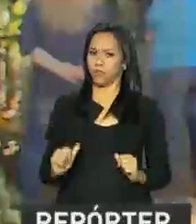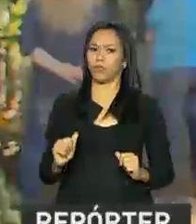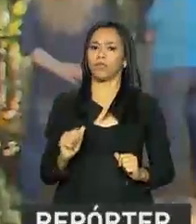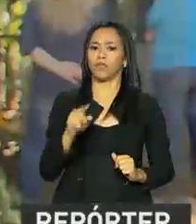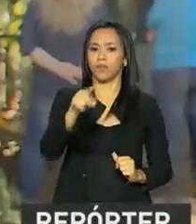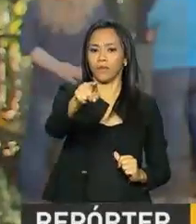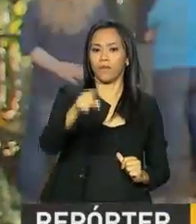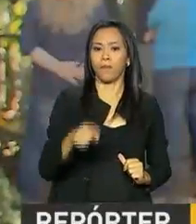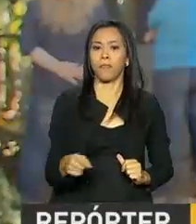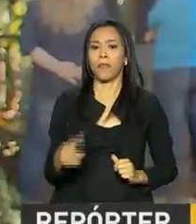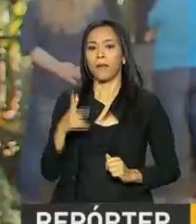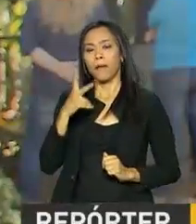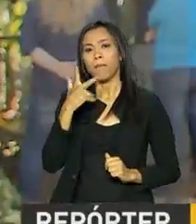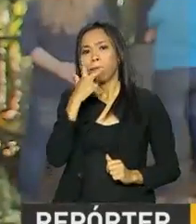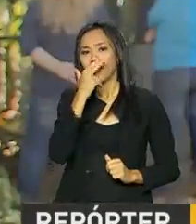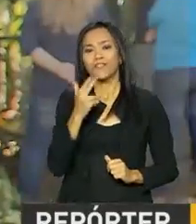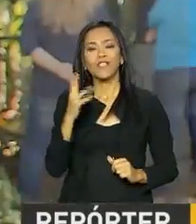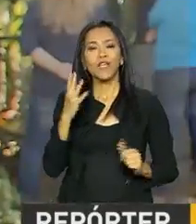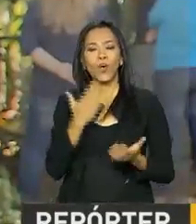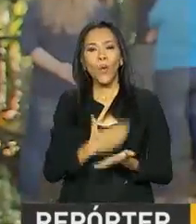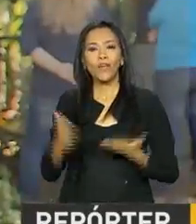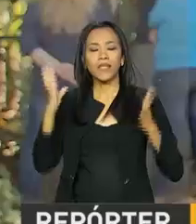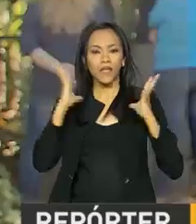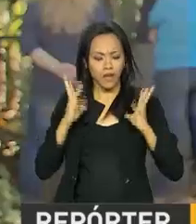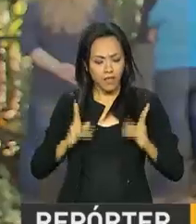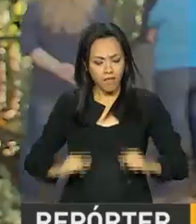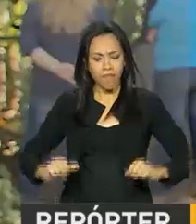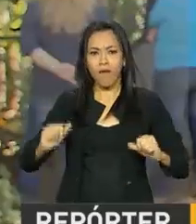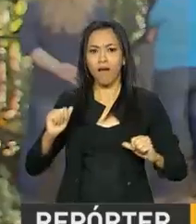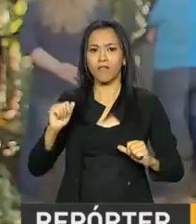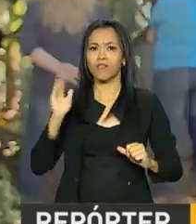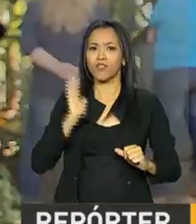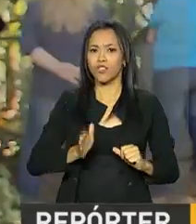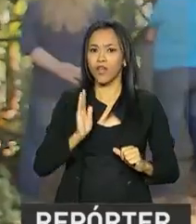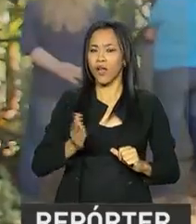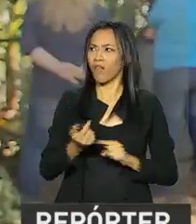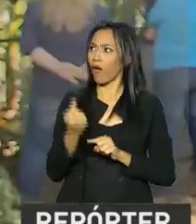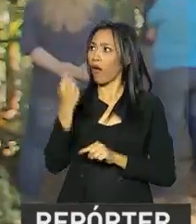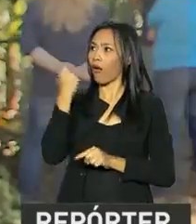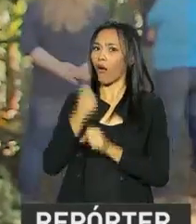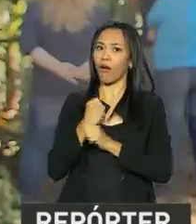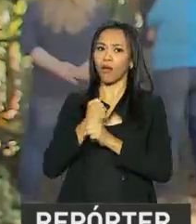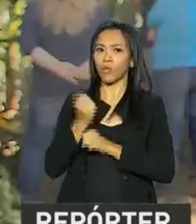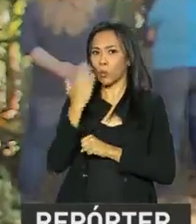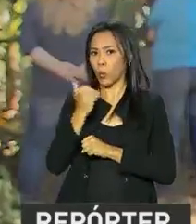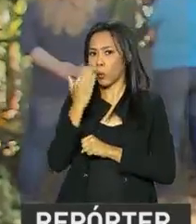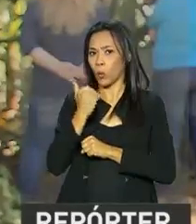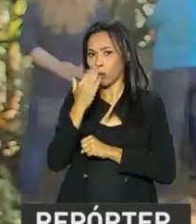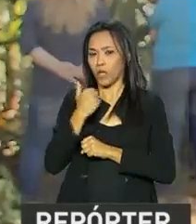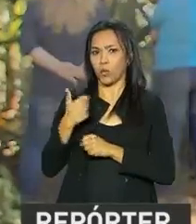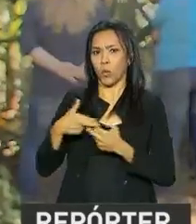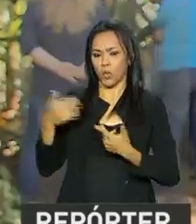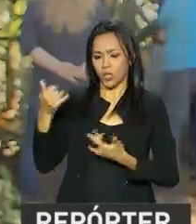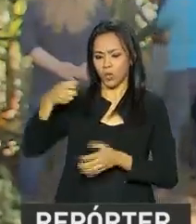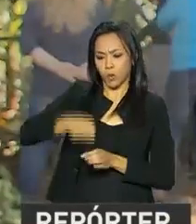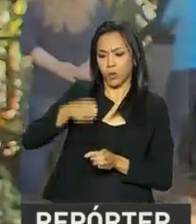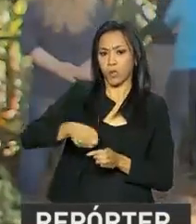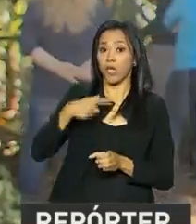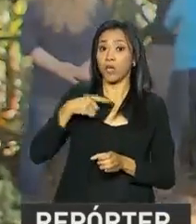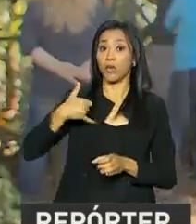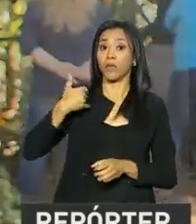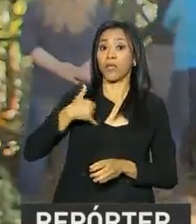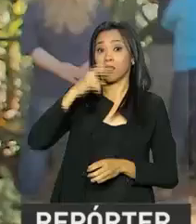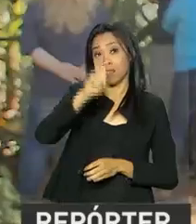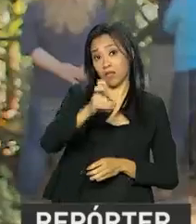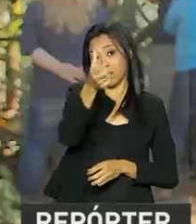E você começa a fazer uma limpeza no seu organismo daquilo que você já ingeriu há algum tempo né porque eu tenho 66 anos